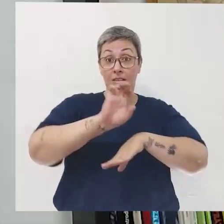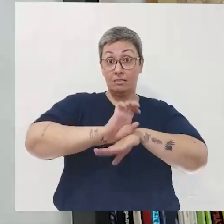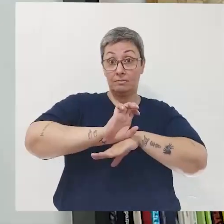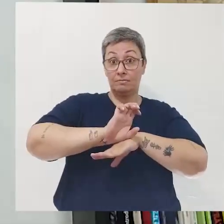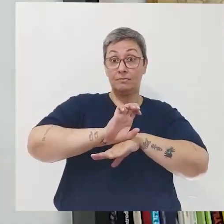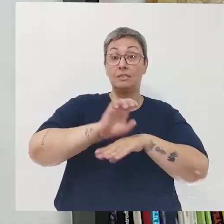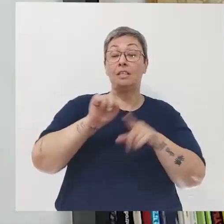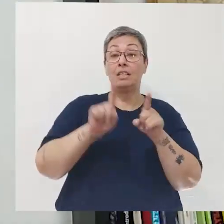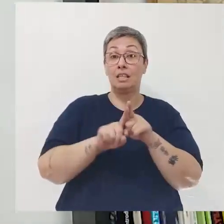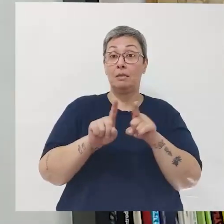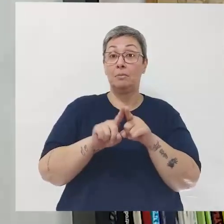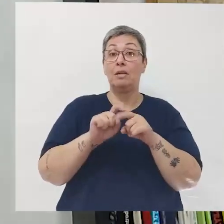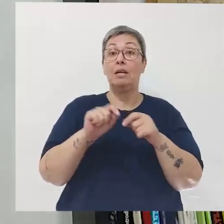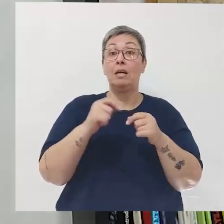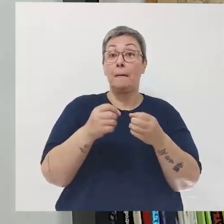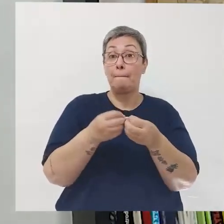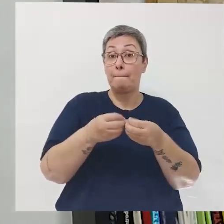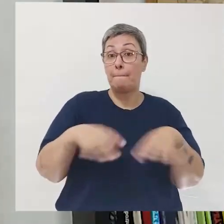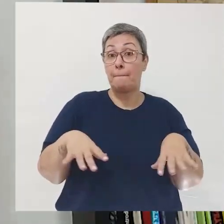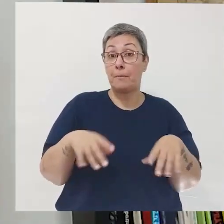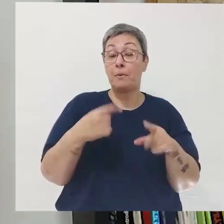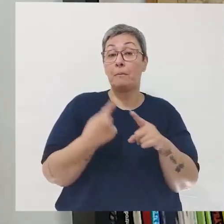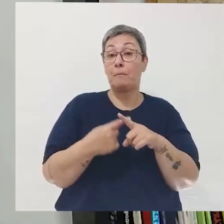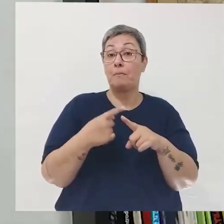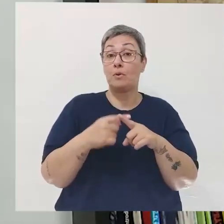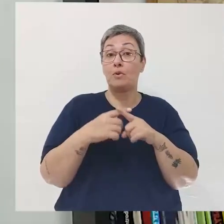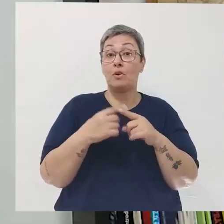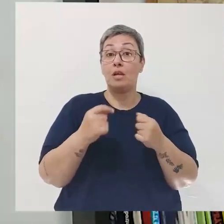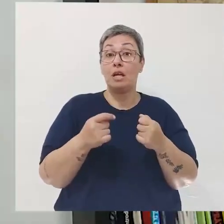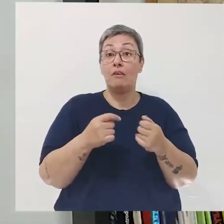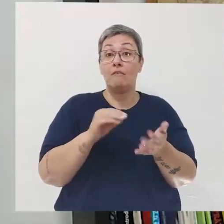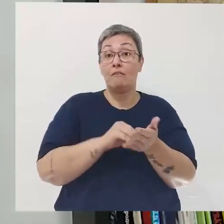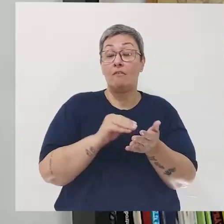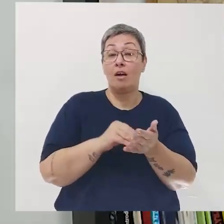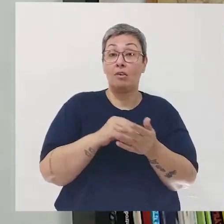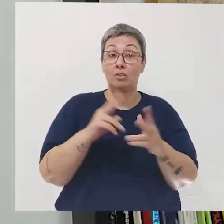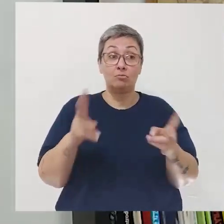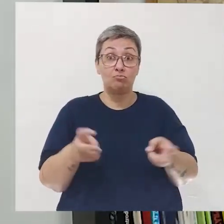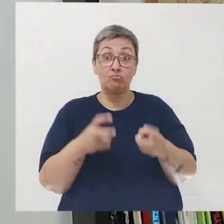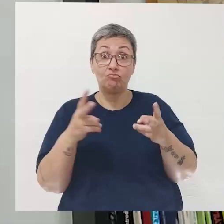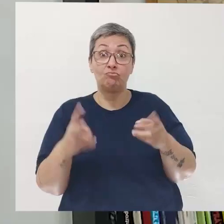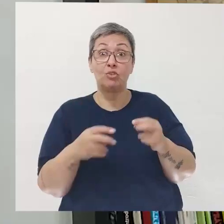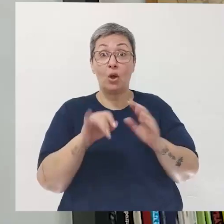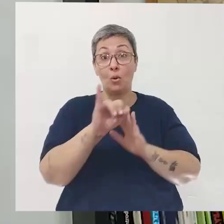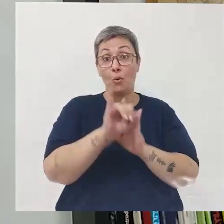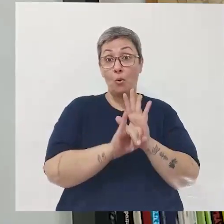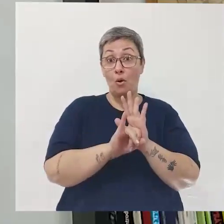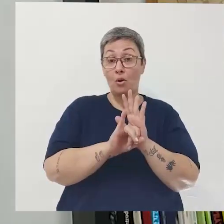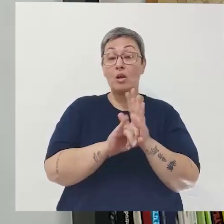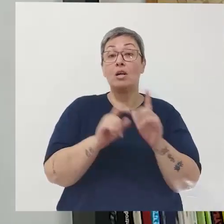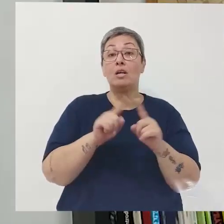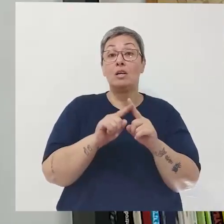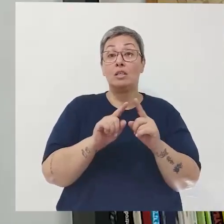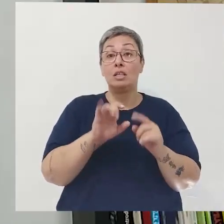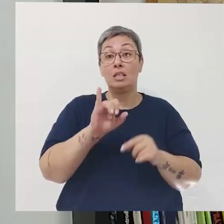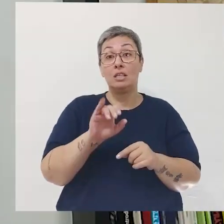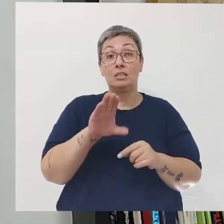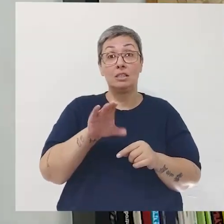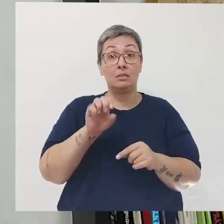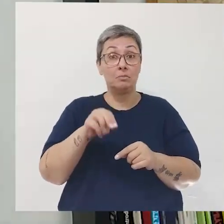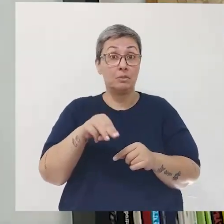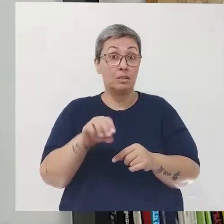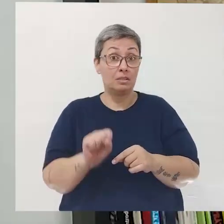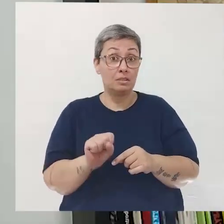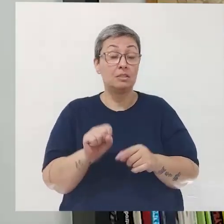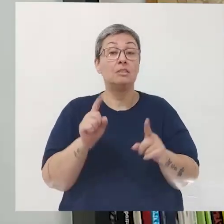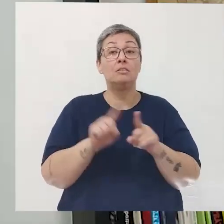O Estado também acaba sendo prejudicado, já que ele deixa de arrecadar o Imposto sobre Comércio e